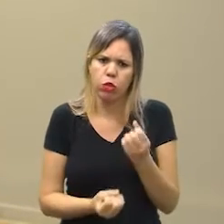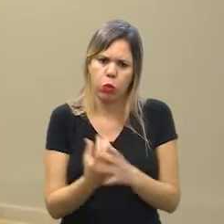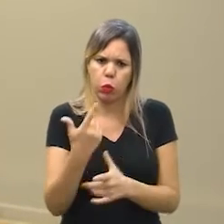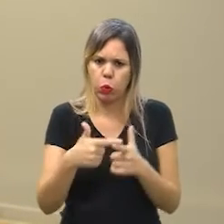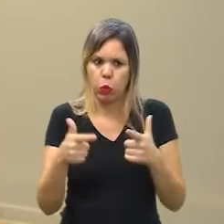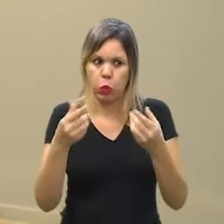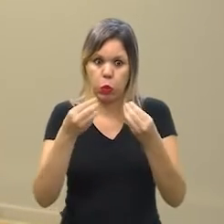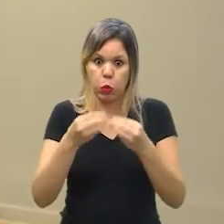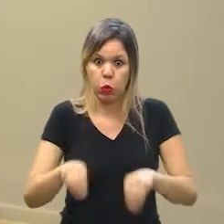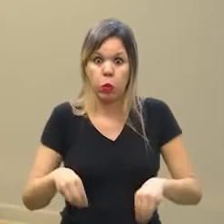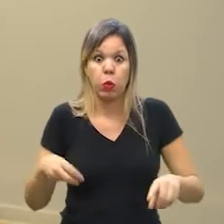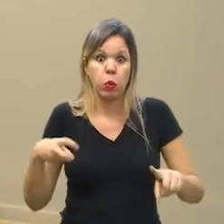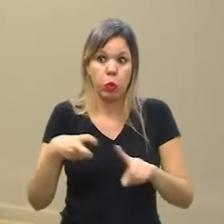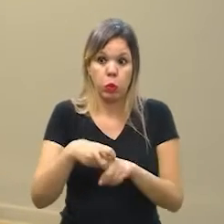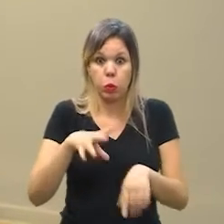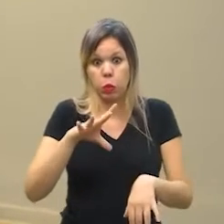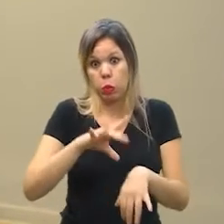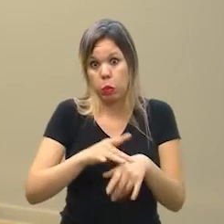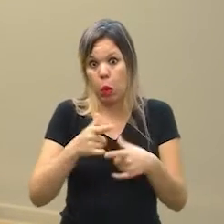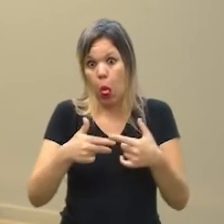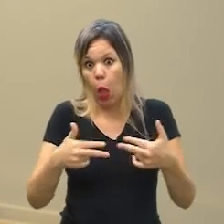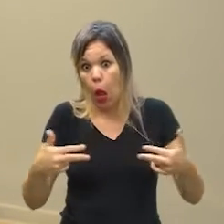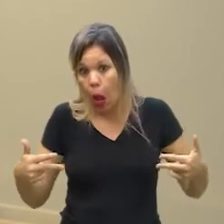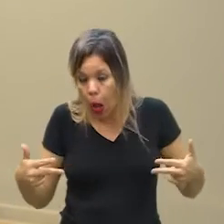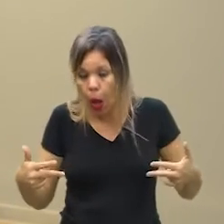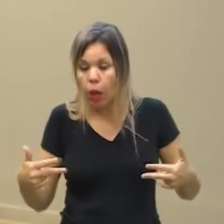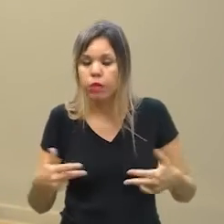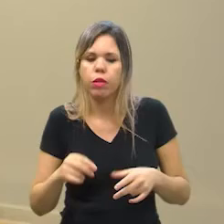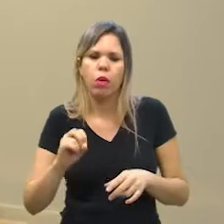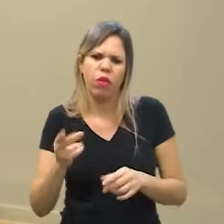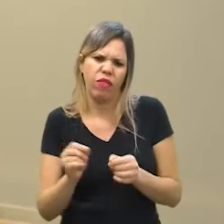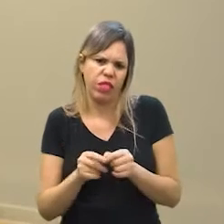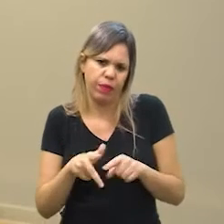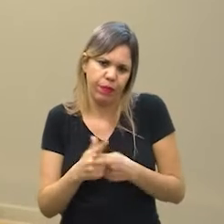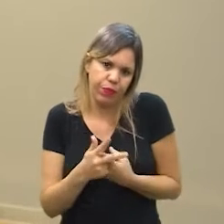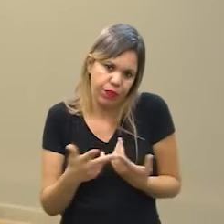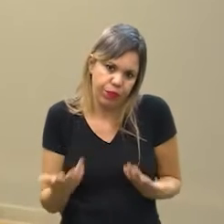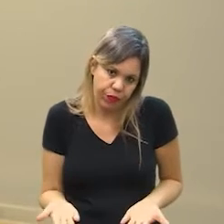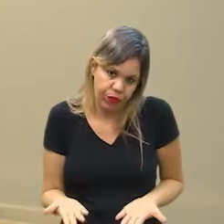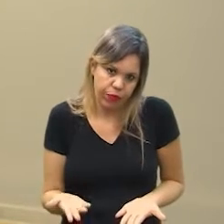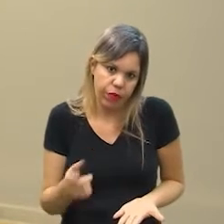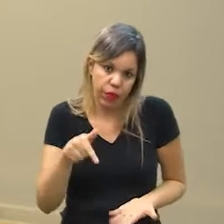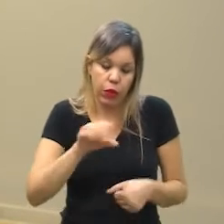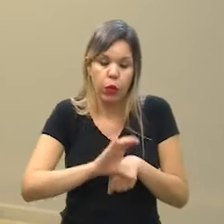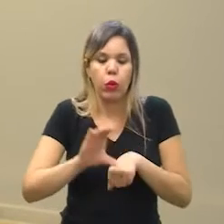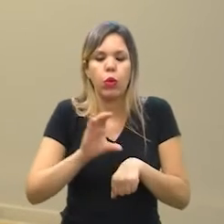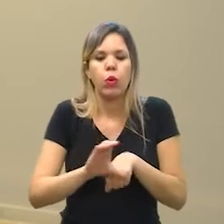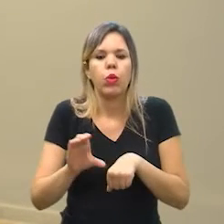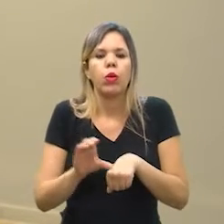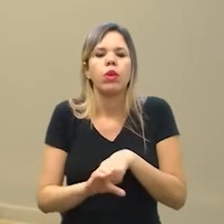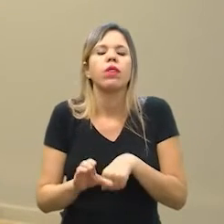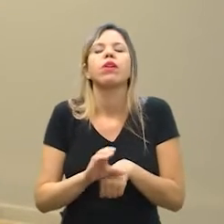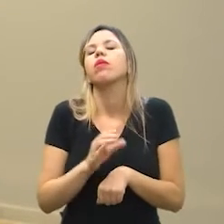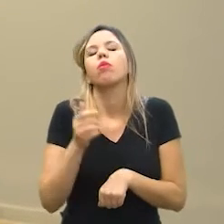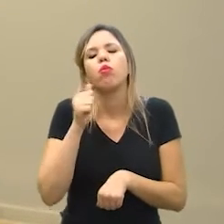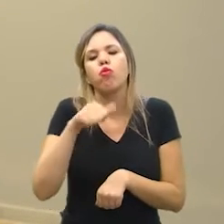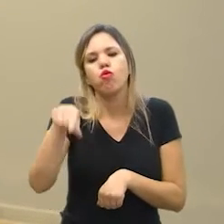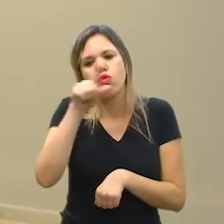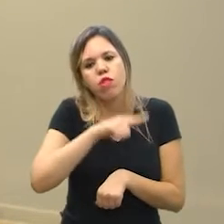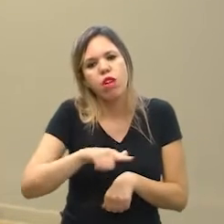causar acidentes, a pessoa pode se machucar ou fazer uma pequena manutenção. E tendo esse curso da ONG Se Vira